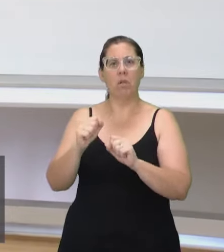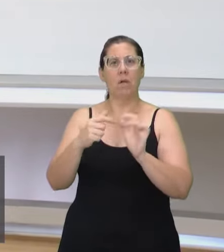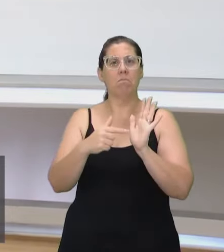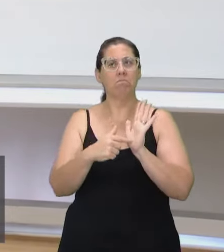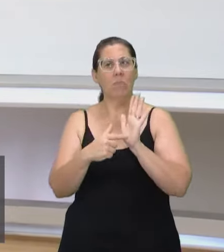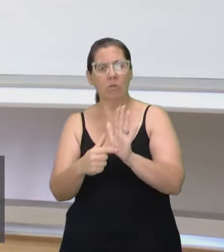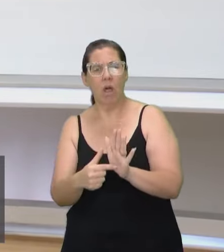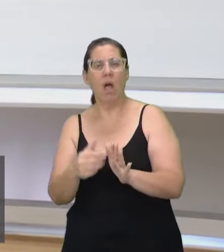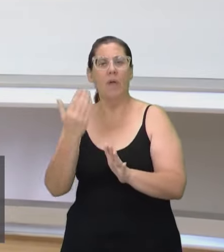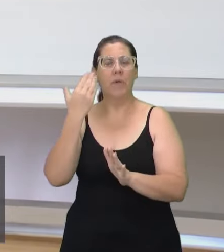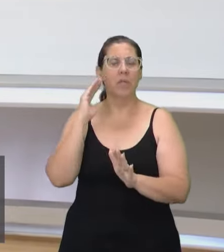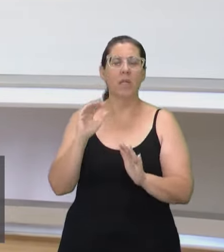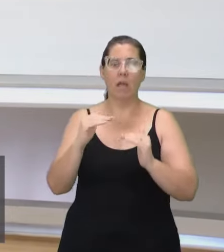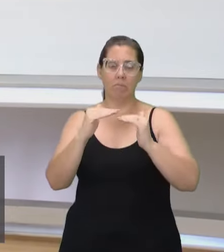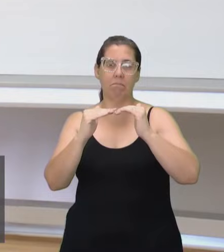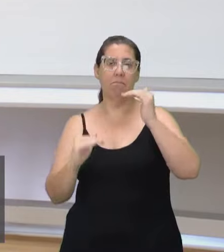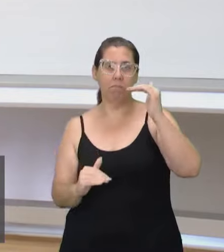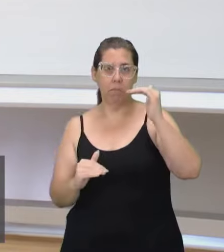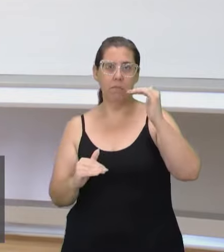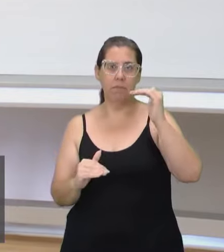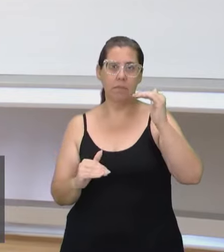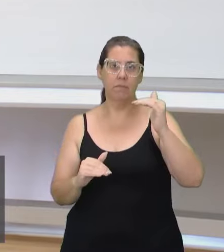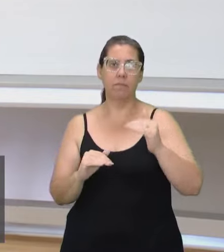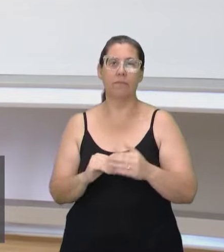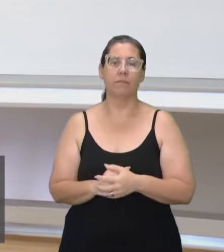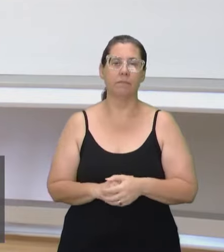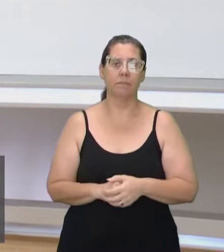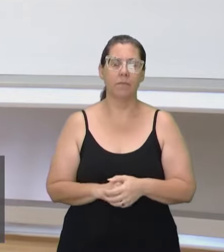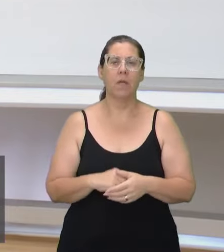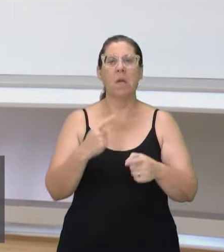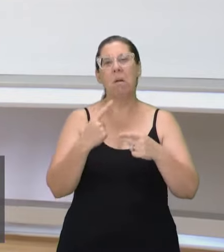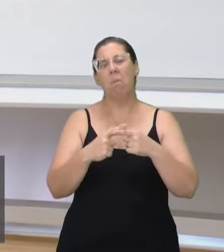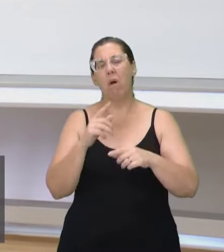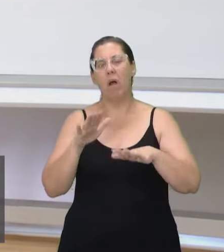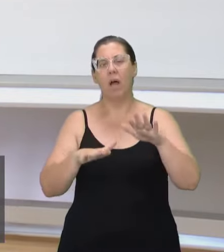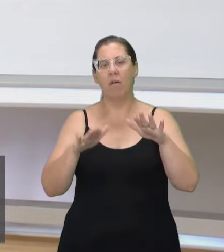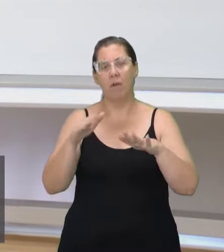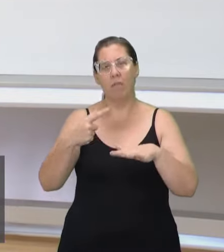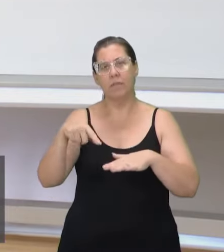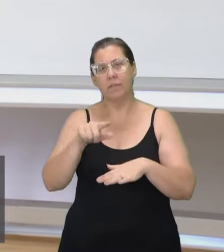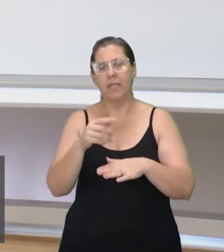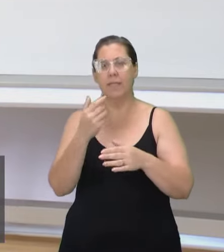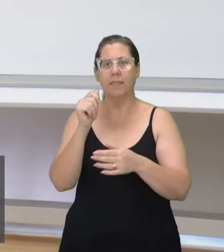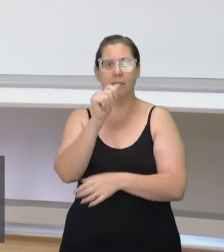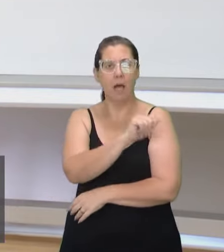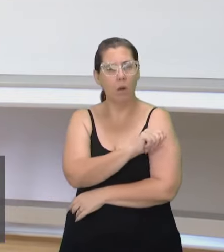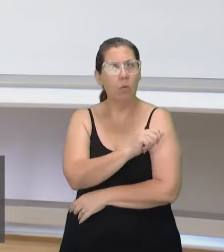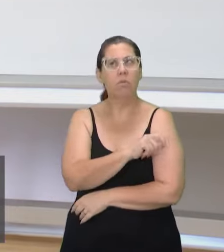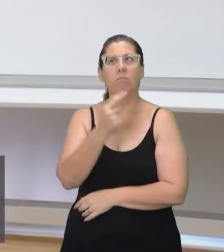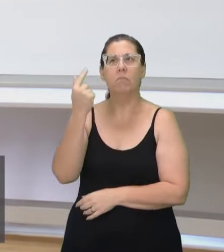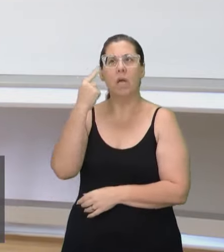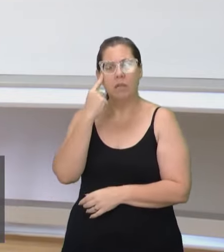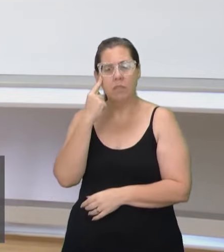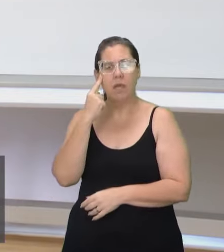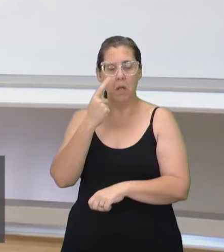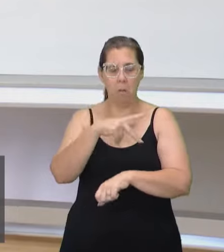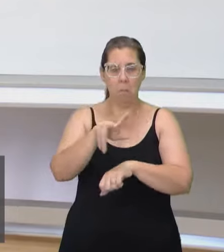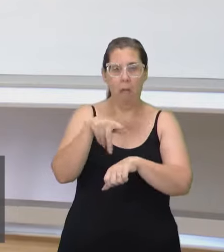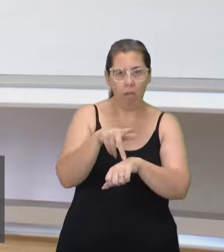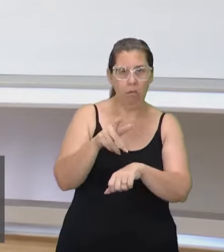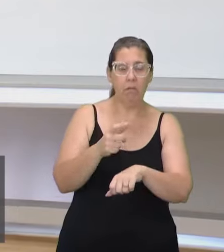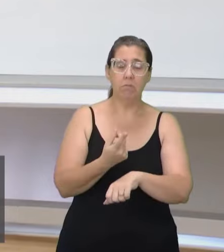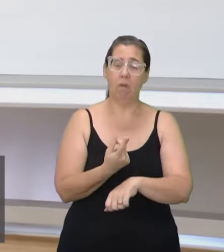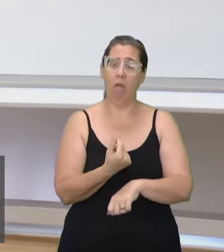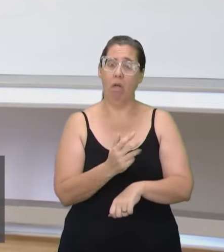apreciação sobre essas desigualdades, né? Porque pode ser que você, estudante, pense que os países são ricos